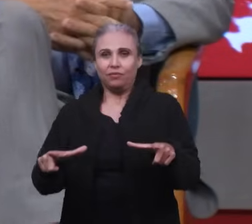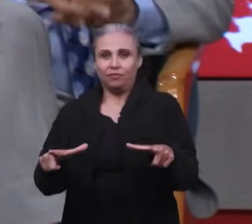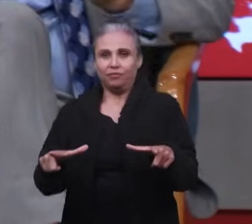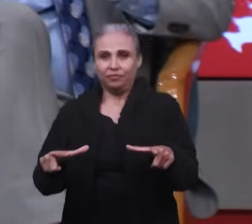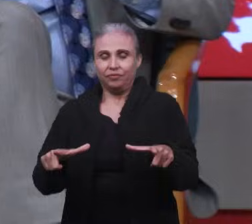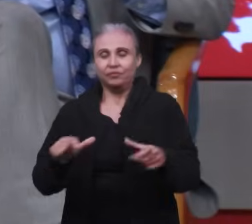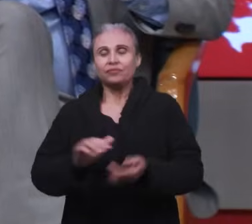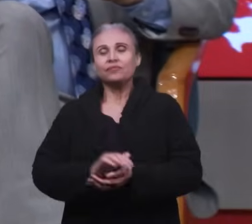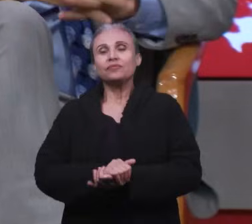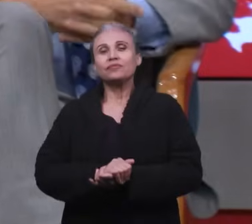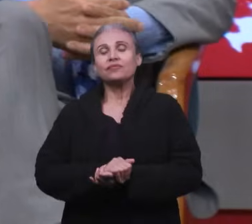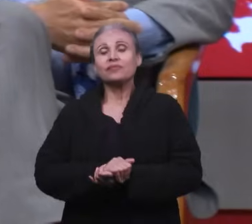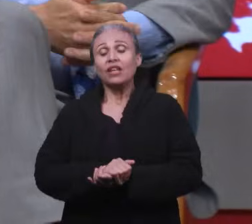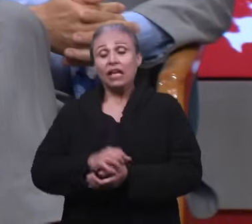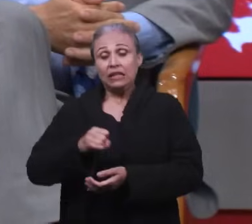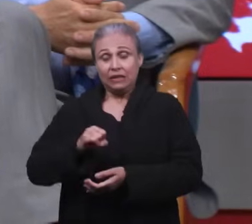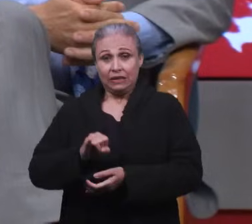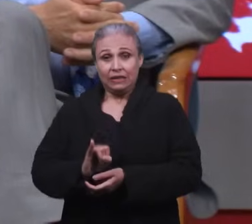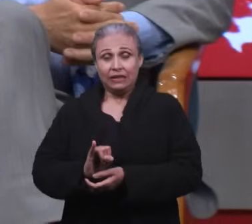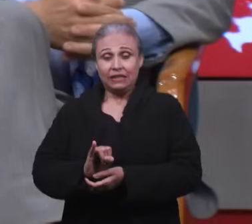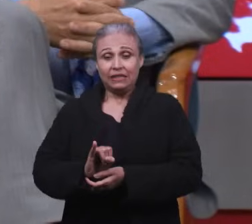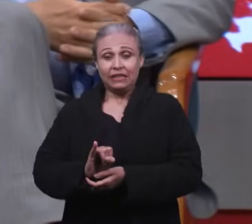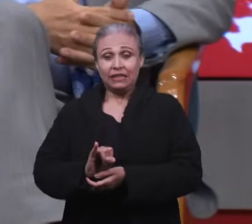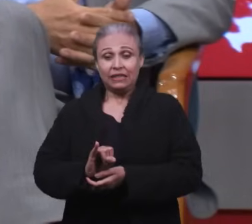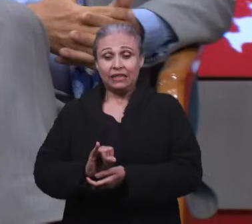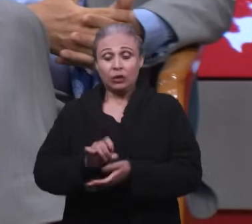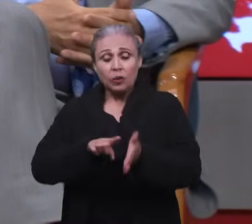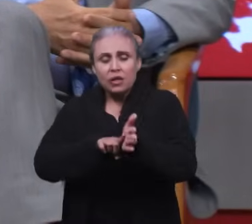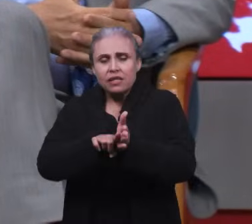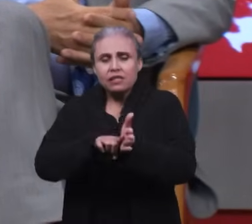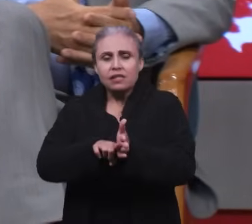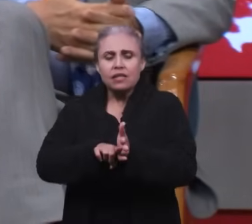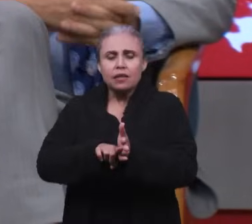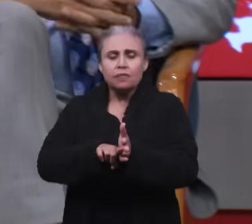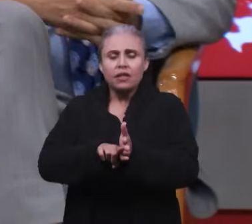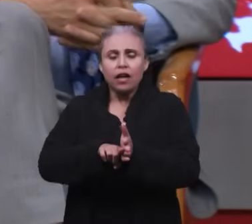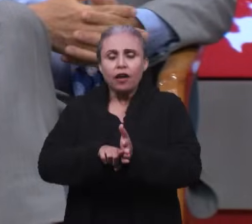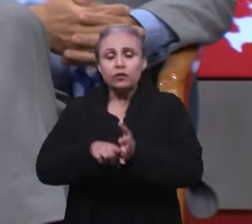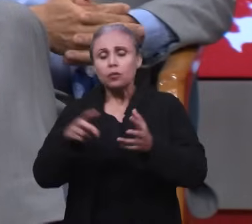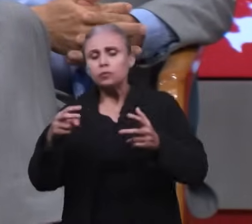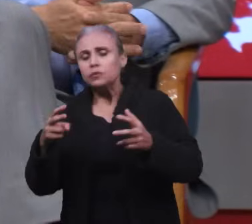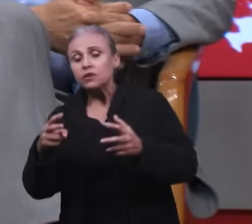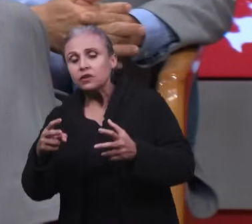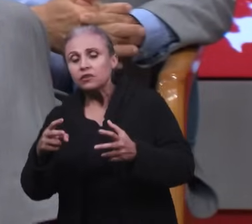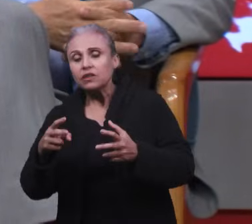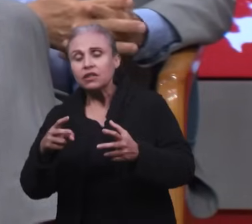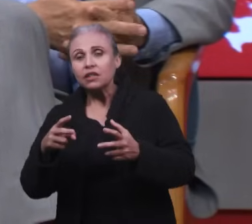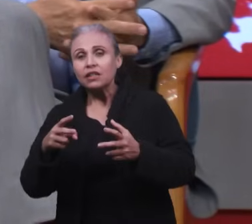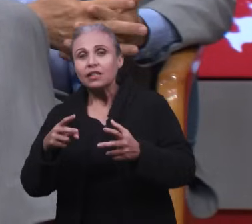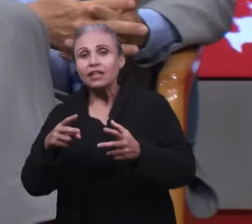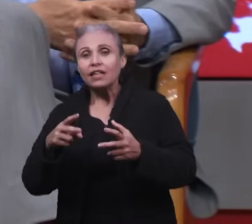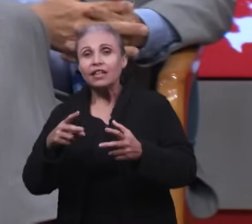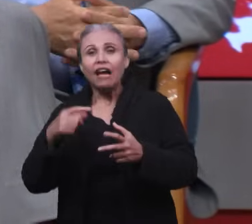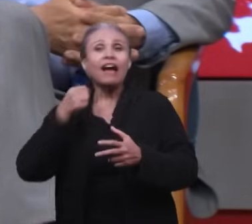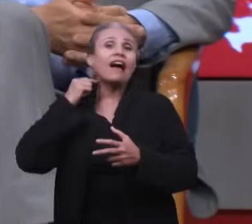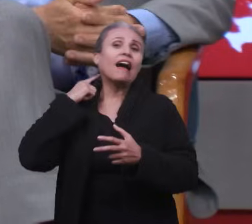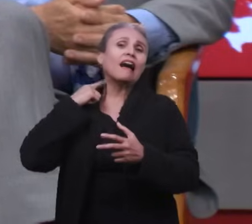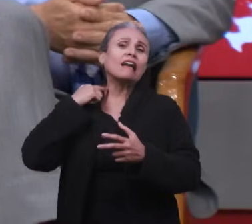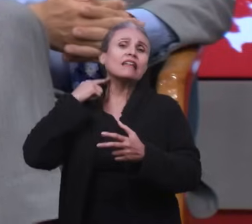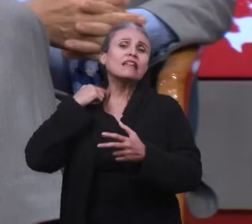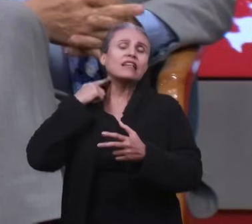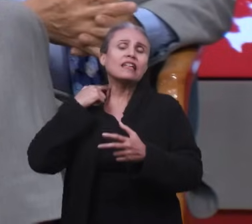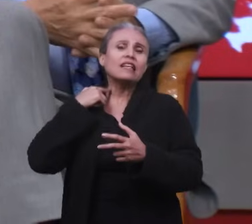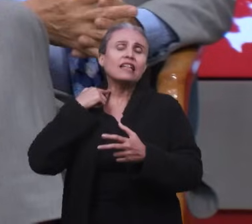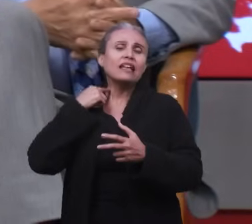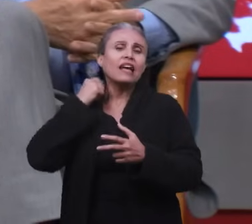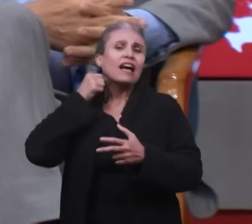com nutrientes, ele chega. Se num exame percebe-se que você tem uma artéria, e